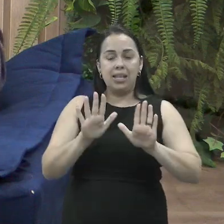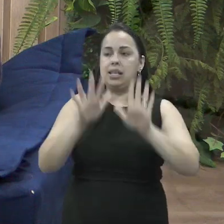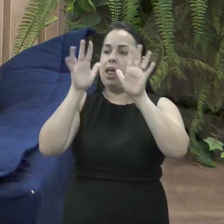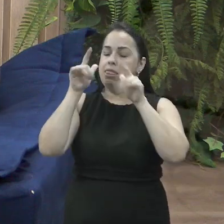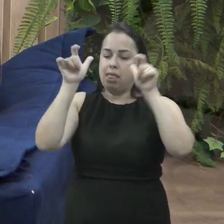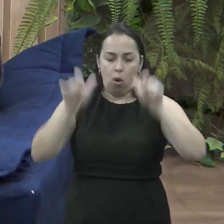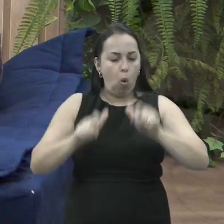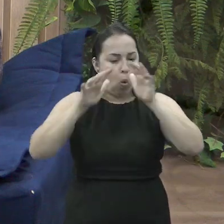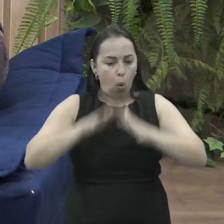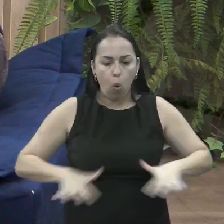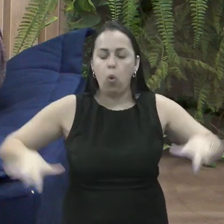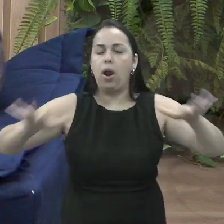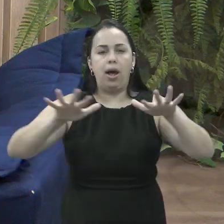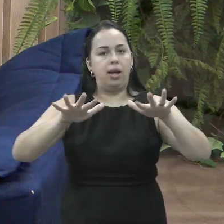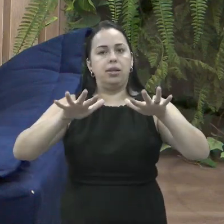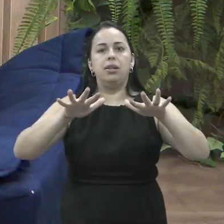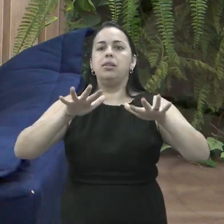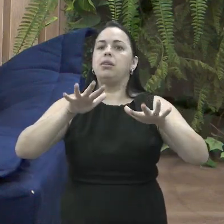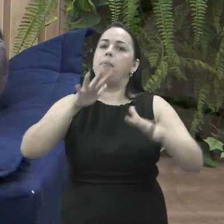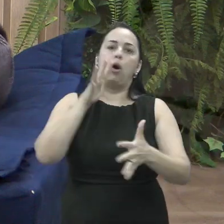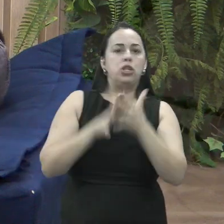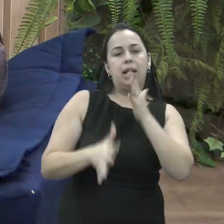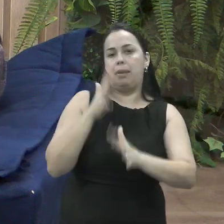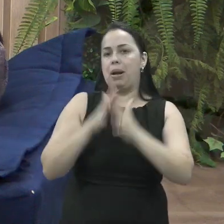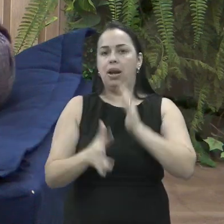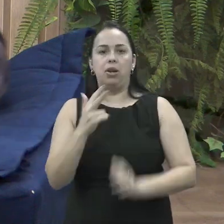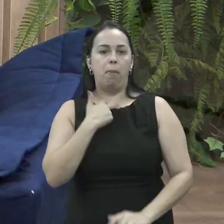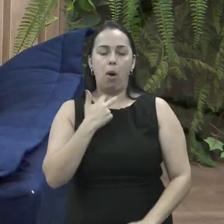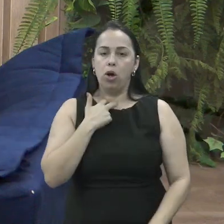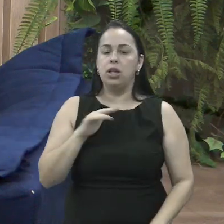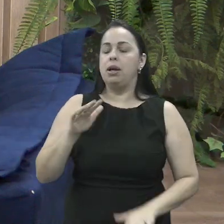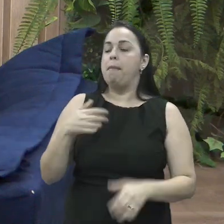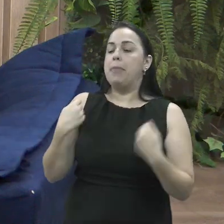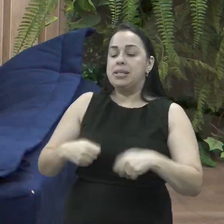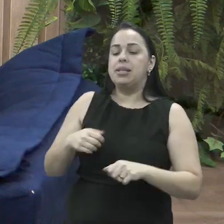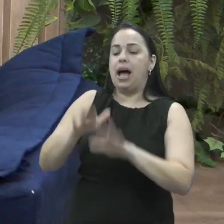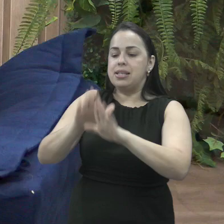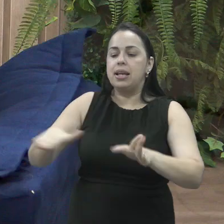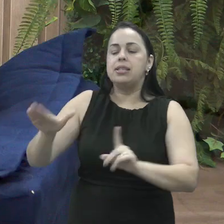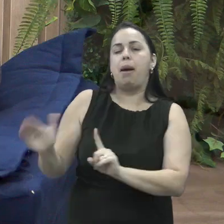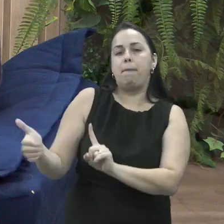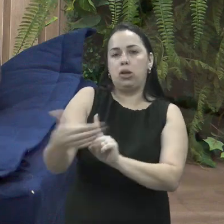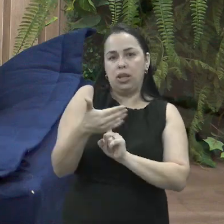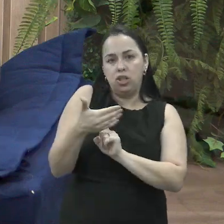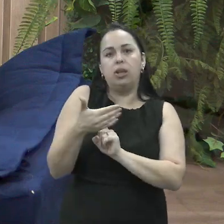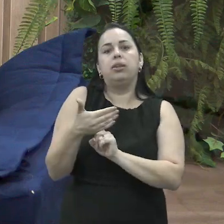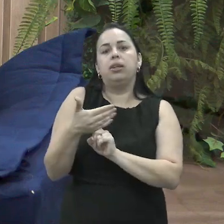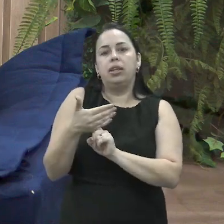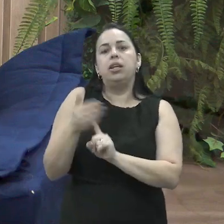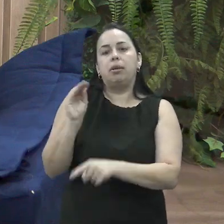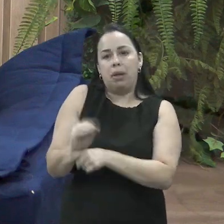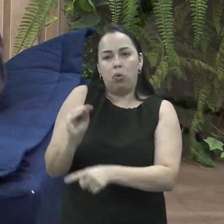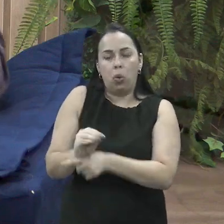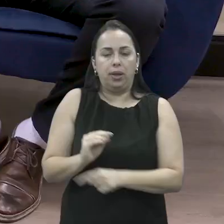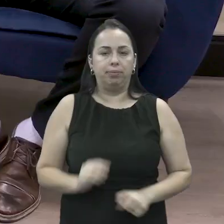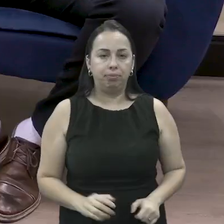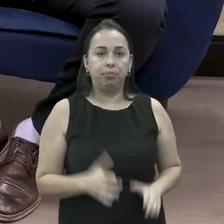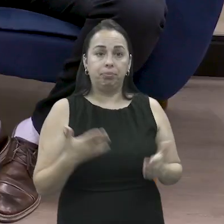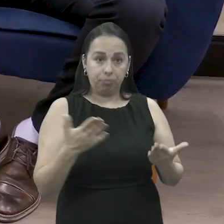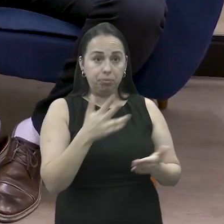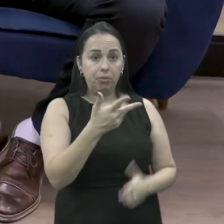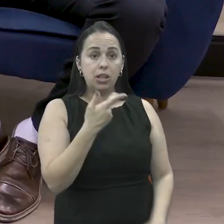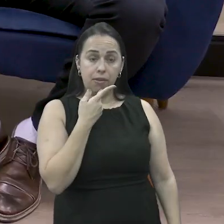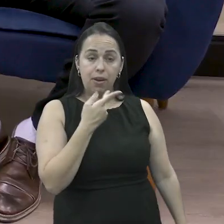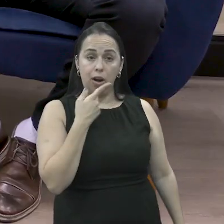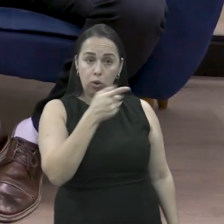Agora, no que diz respeito ao público, o público não pode entrar nesse mérito. Ou seja, as crianças precisam ser protegidas e as crianças precisam ser guardadas. No que